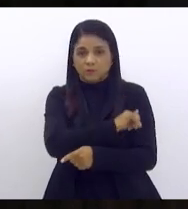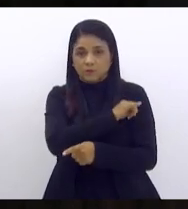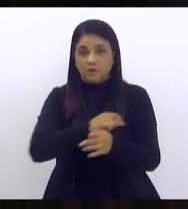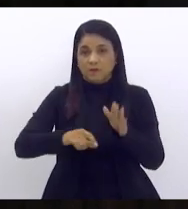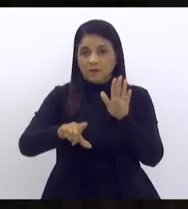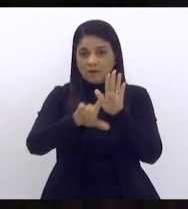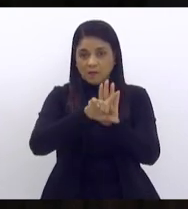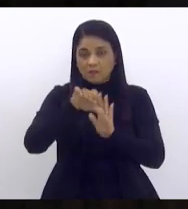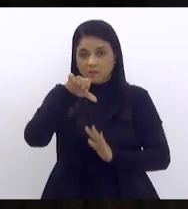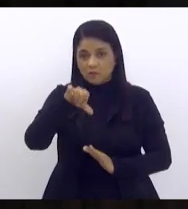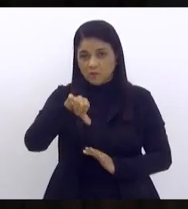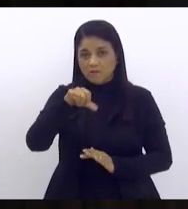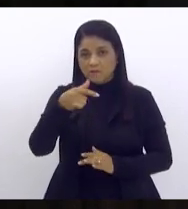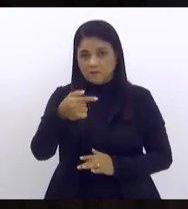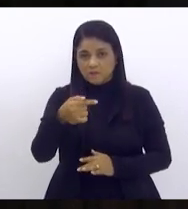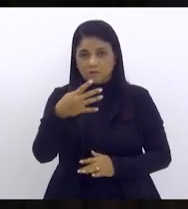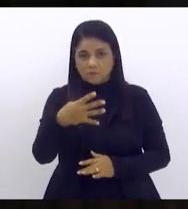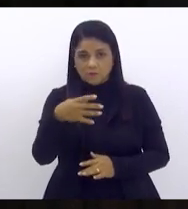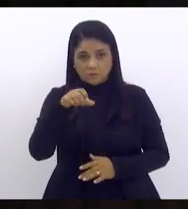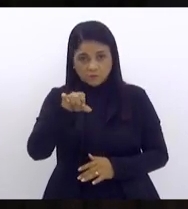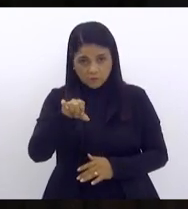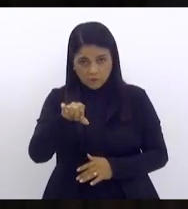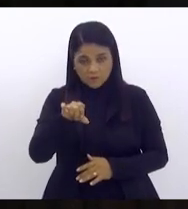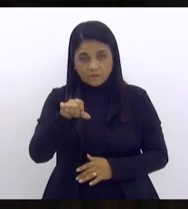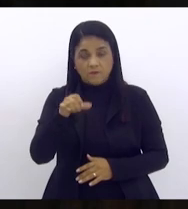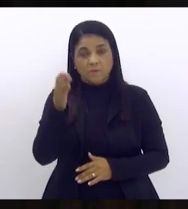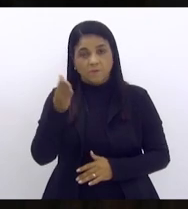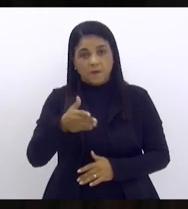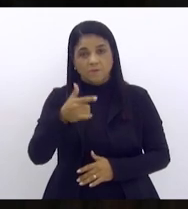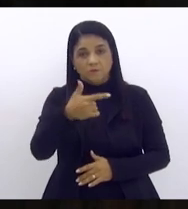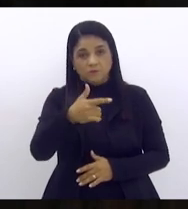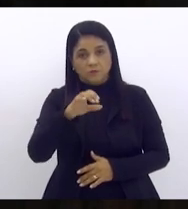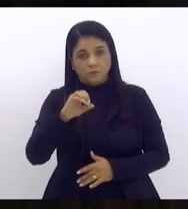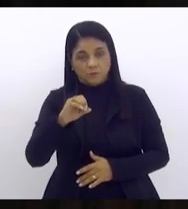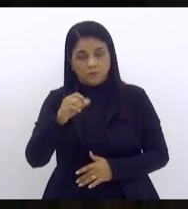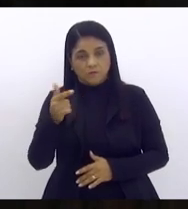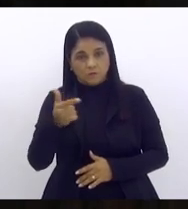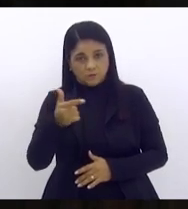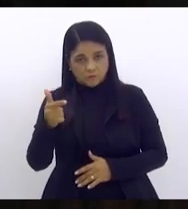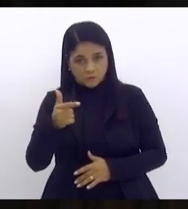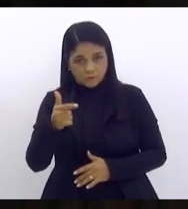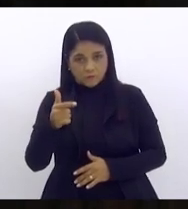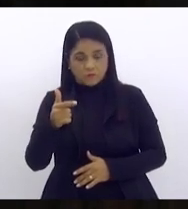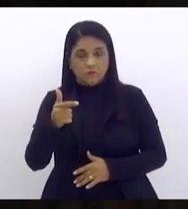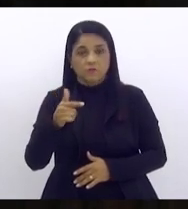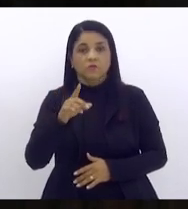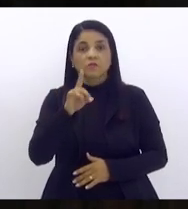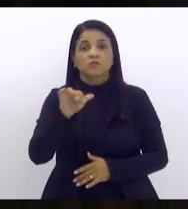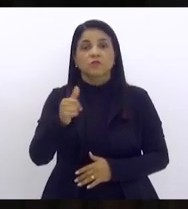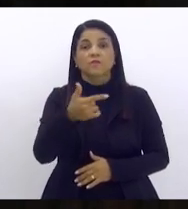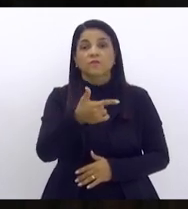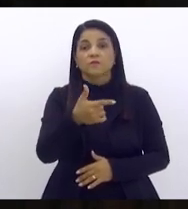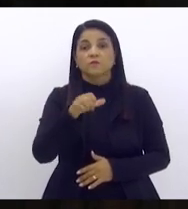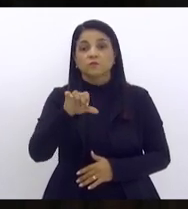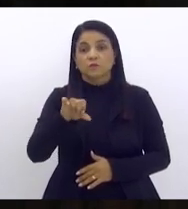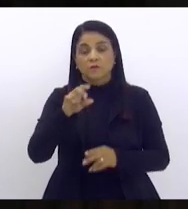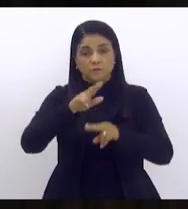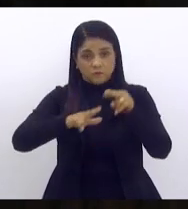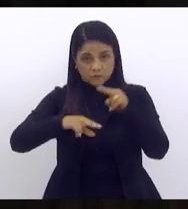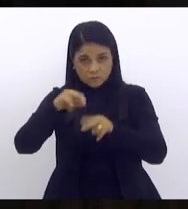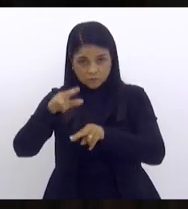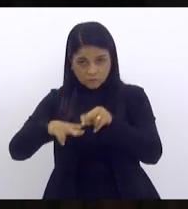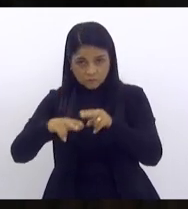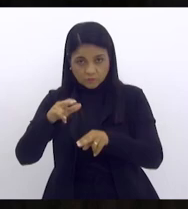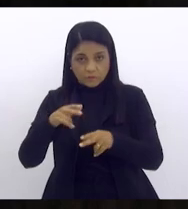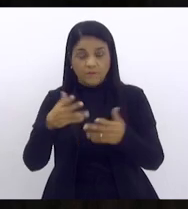número 9749, repetindo, de 29 de junho de 2022. A dinâmica da